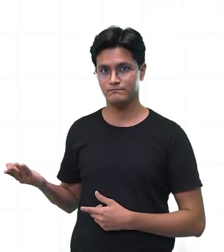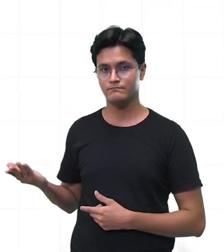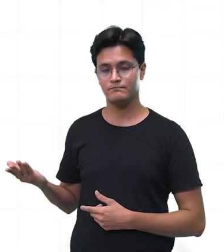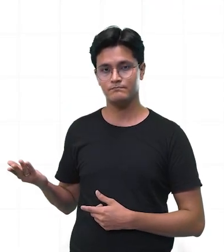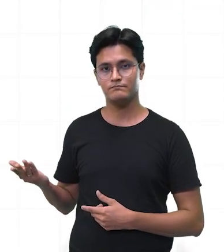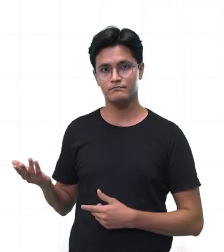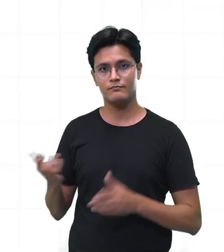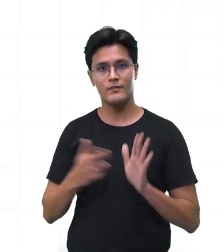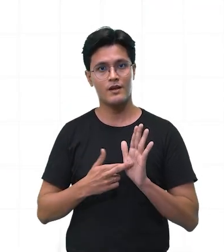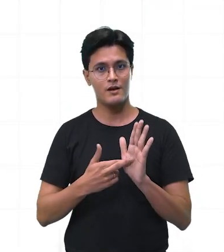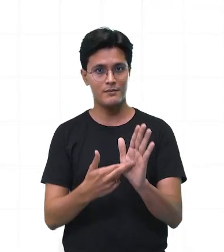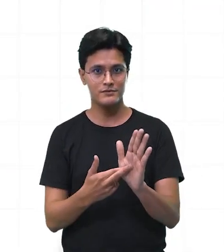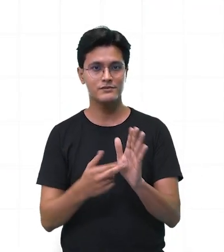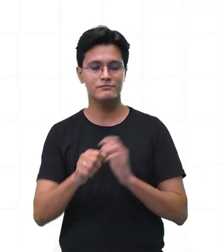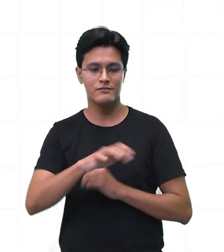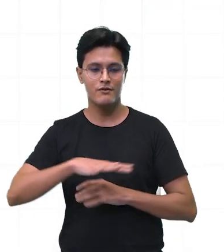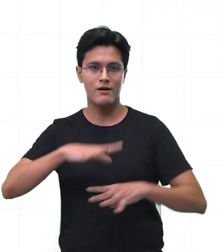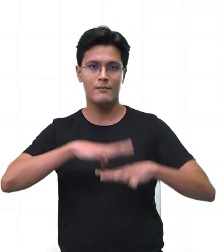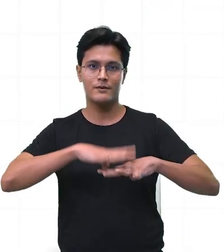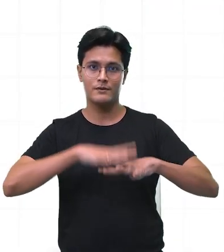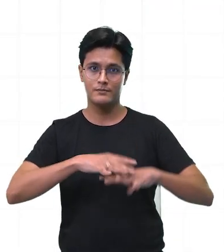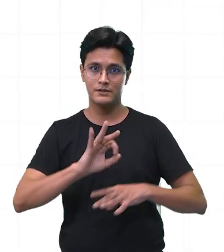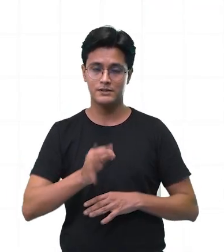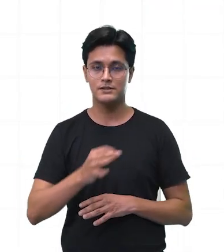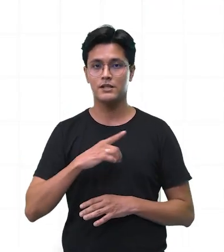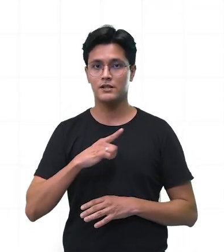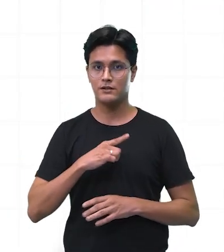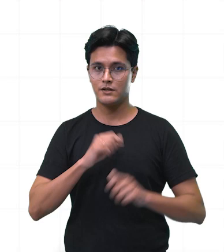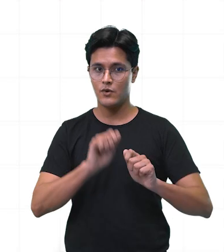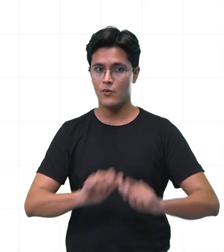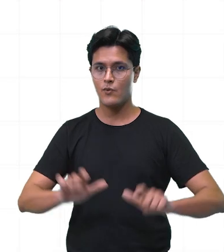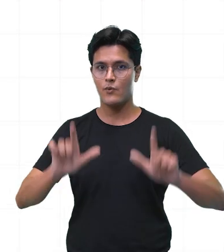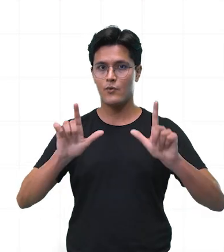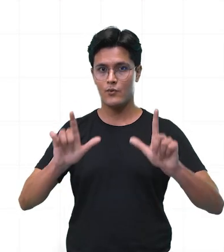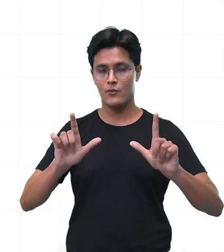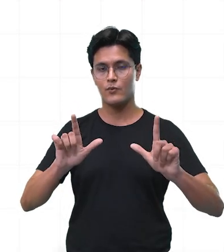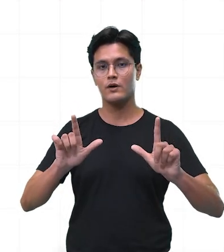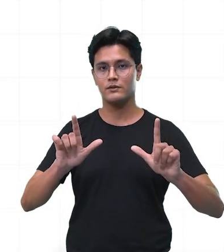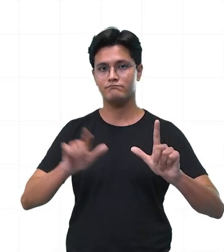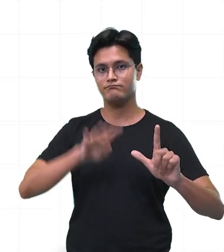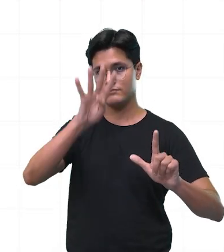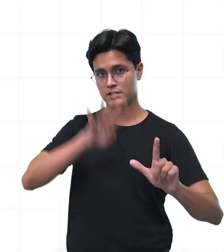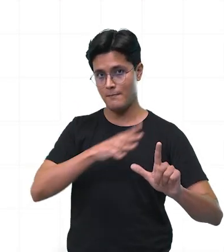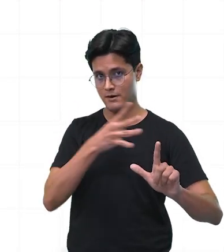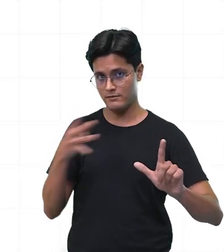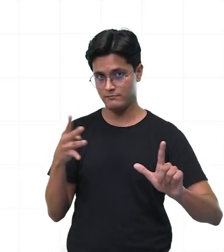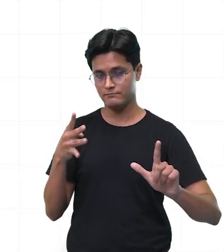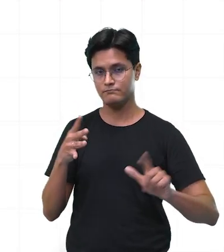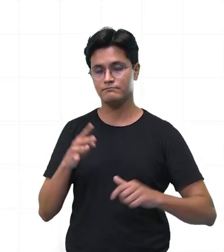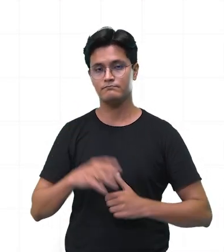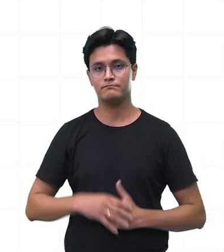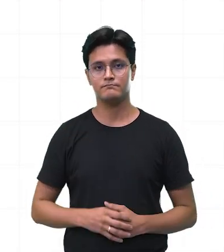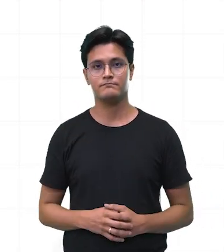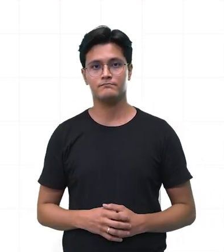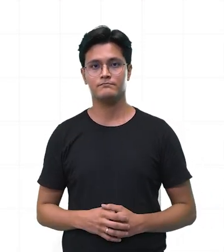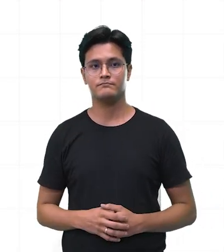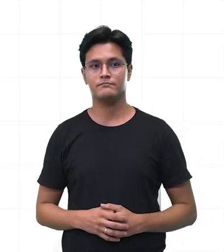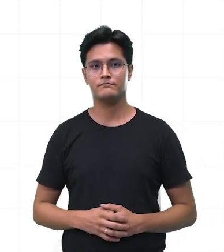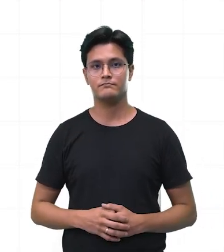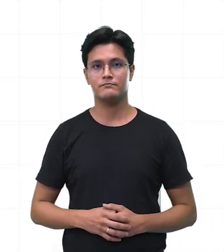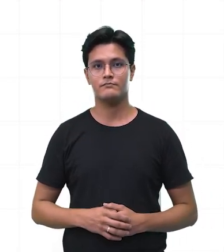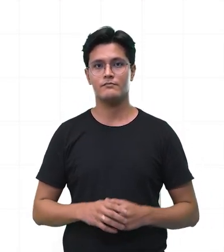sua representação matemática. Temos um quadro aqui, vamos lá, temos uma tabela. E na